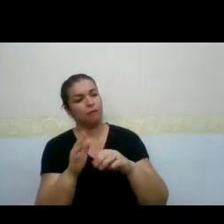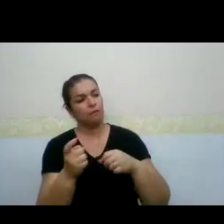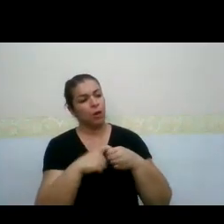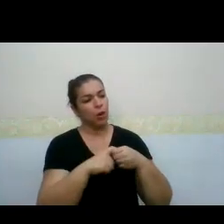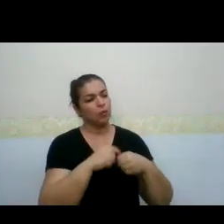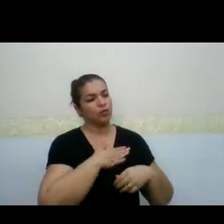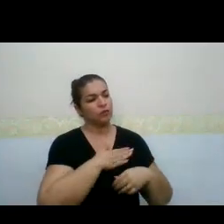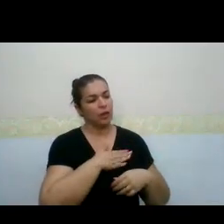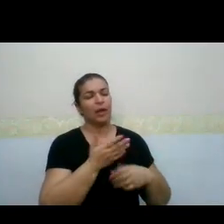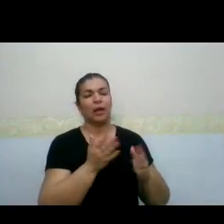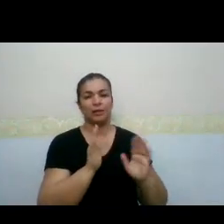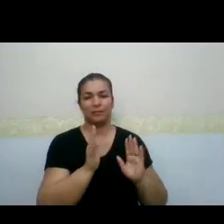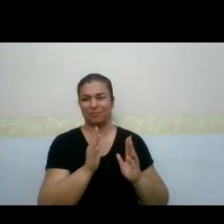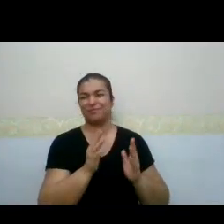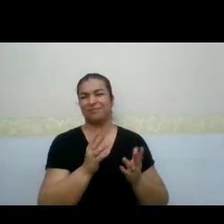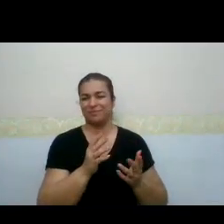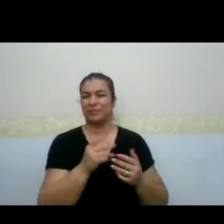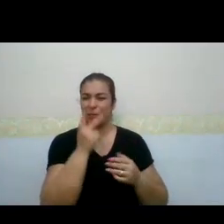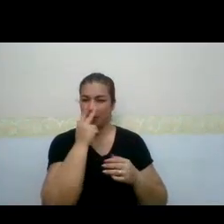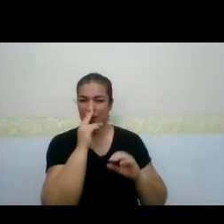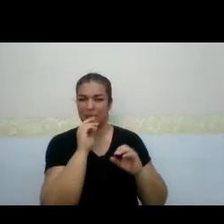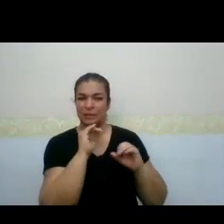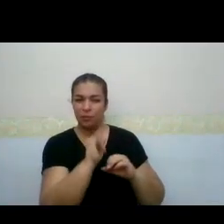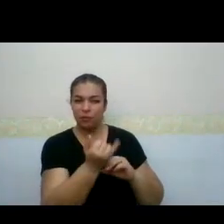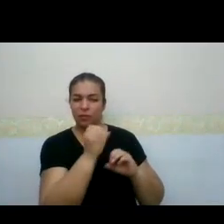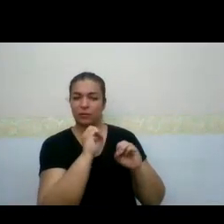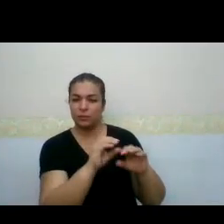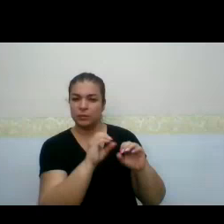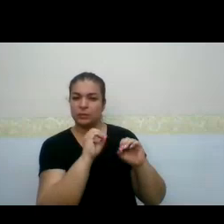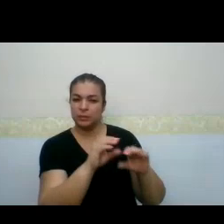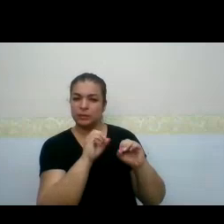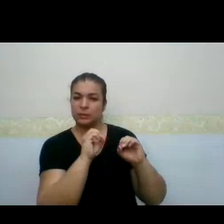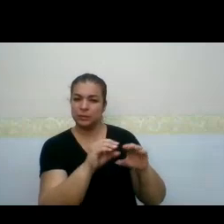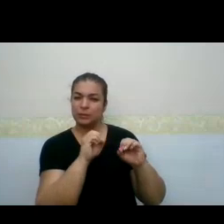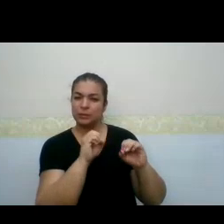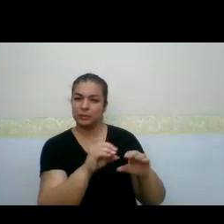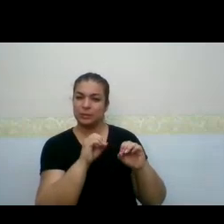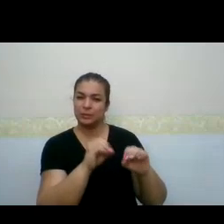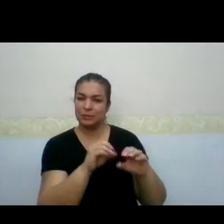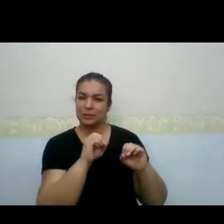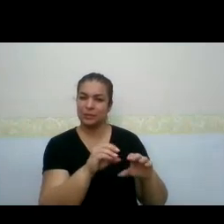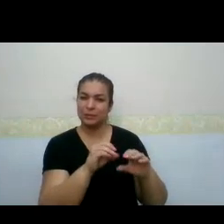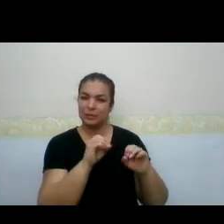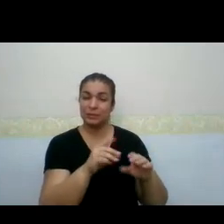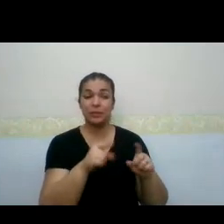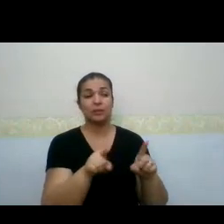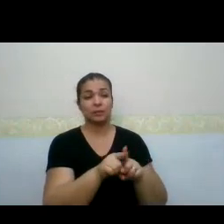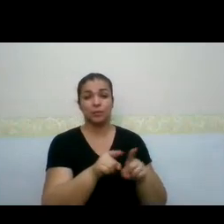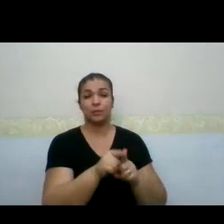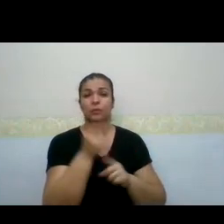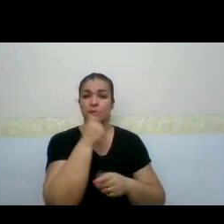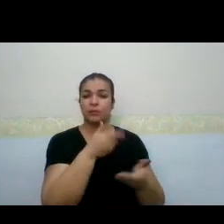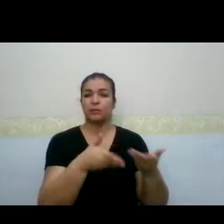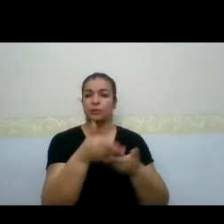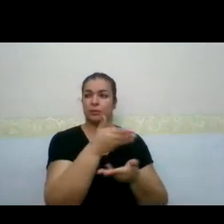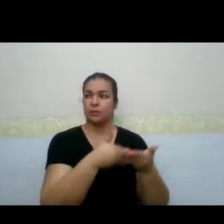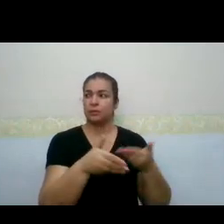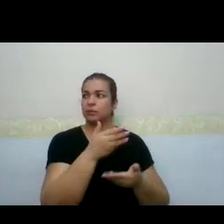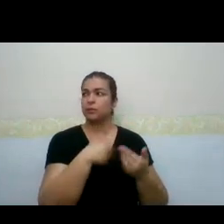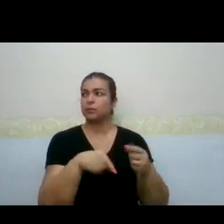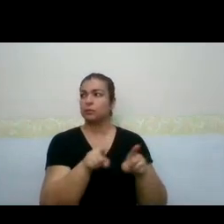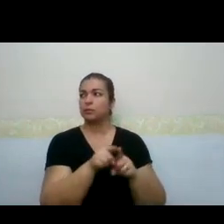Então, vai, tipo assim, vai também fazendo com que elas sejam amigas umas das outras para se chegar num